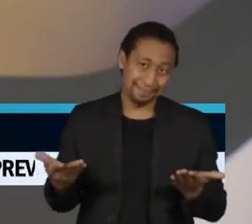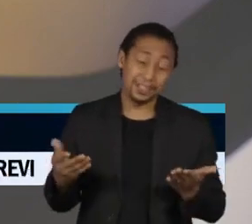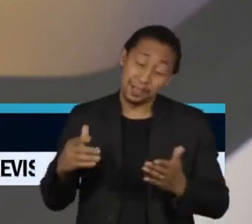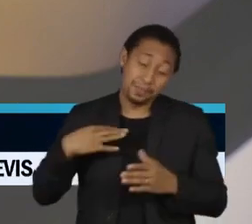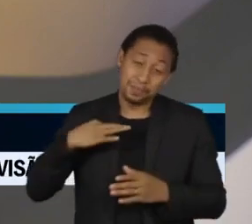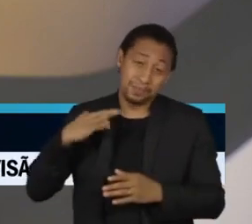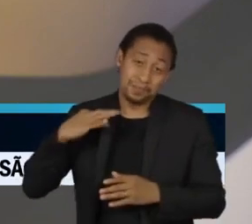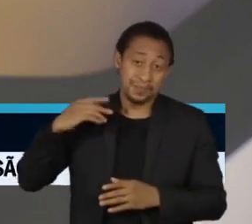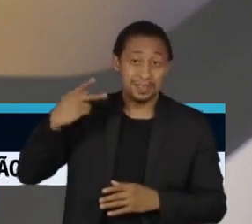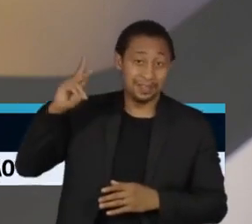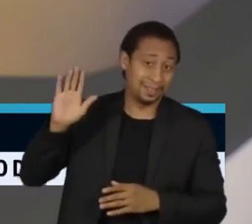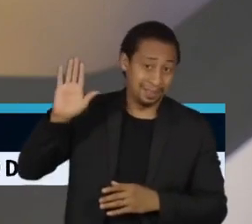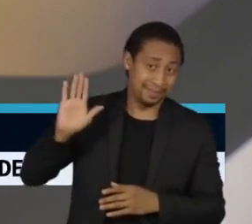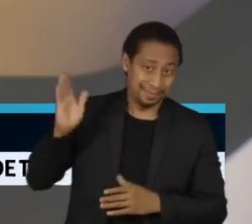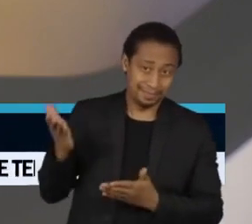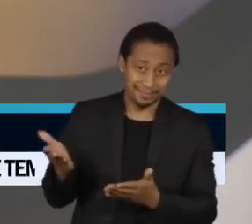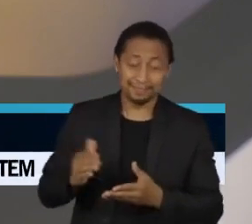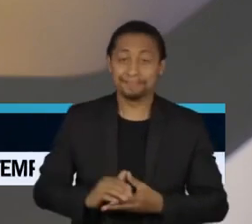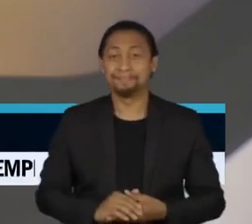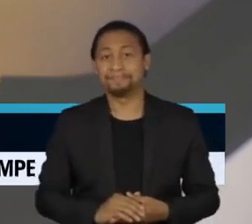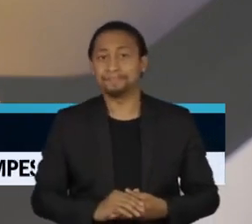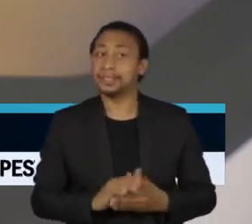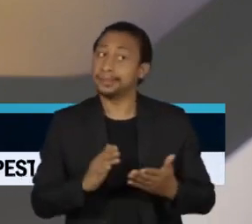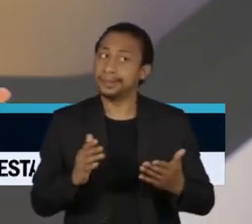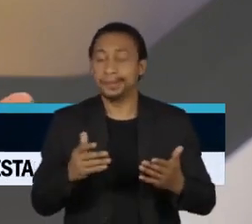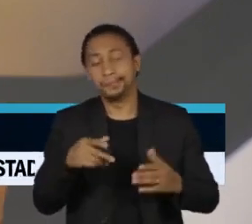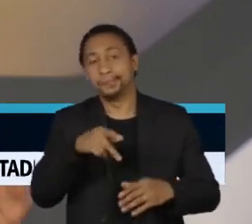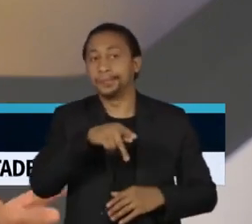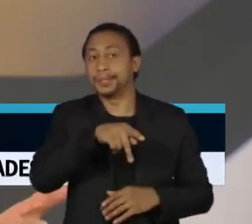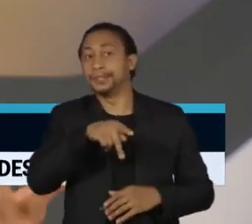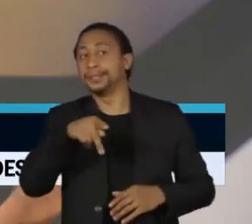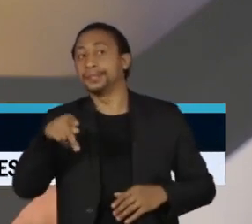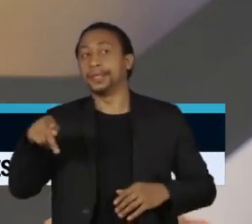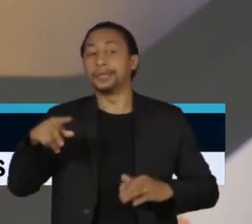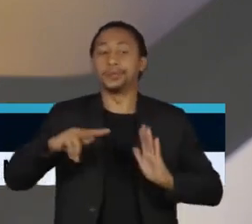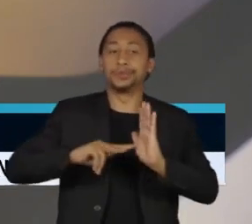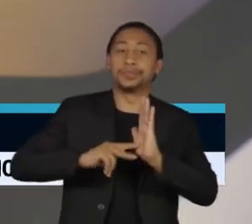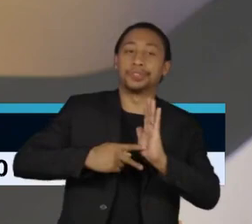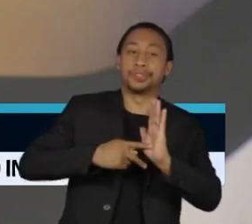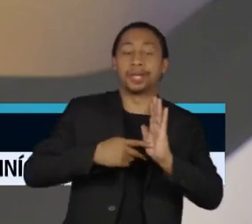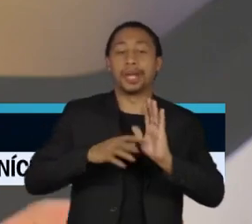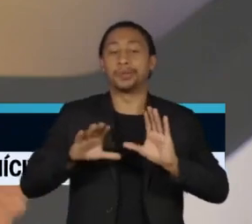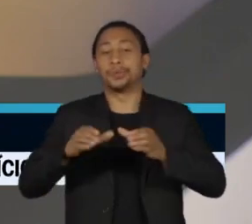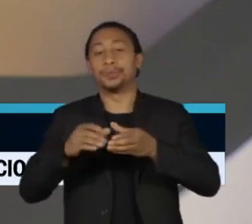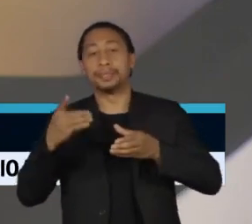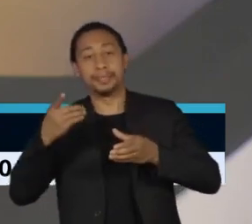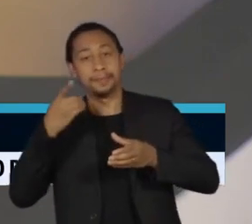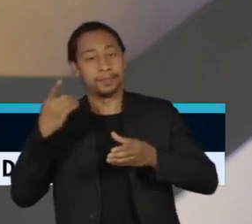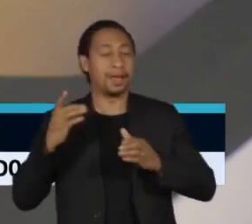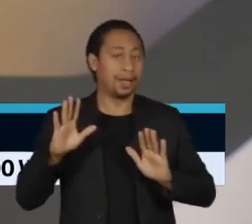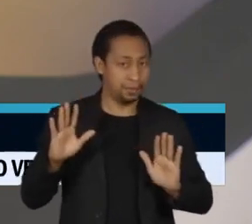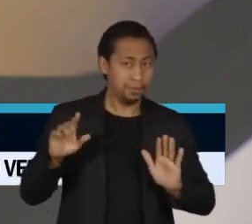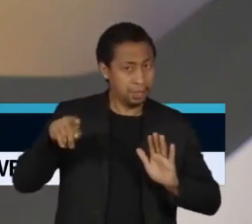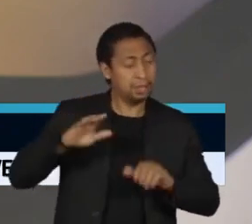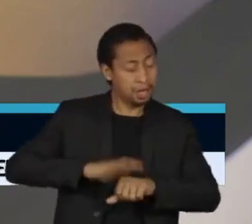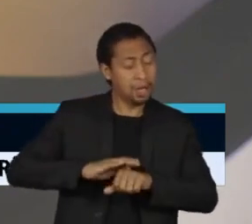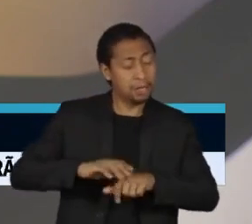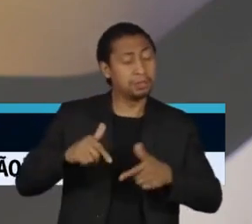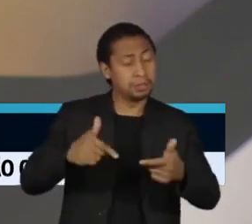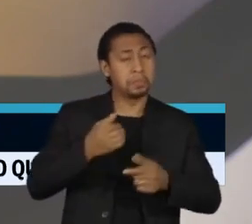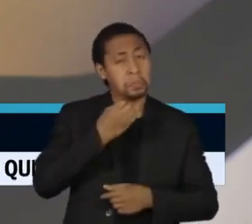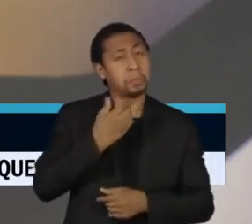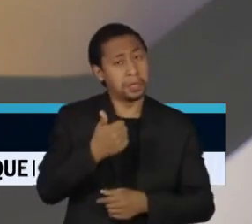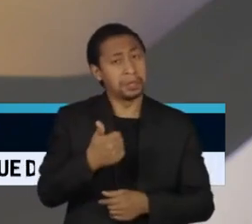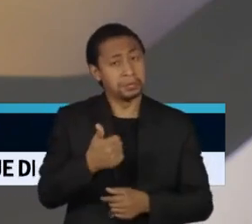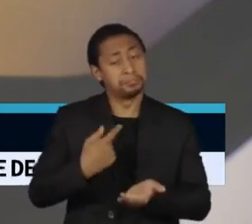reeleição Então como uma espécie de presidente do sindicato dos deputados ele agiu muito bem fez um ótimo acordo